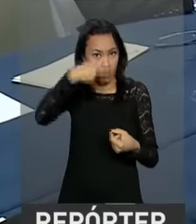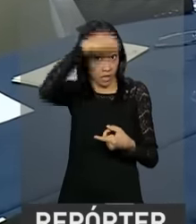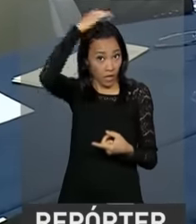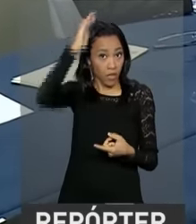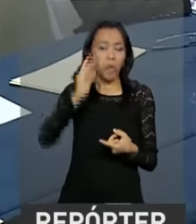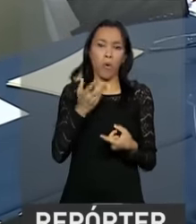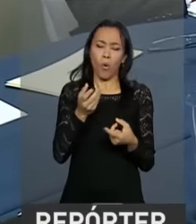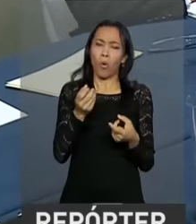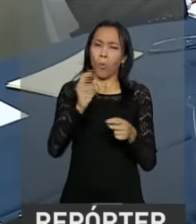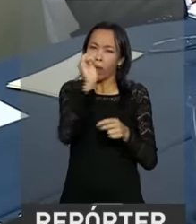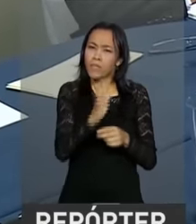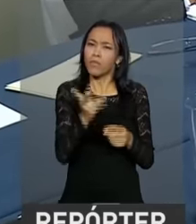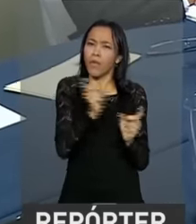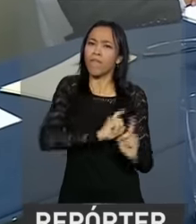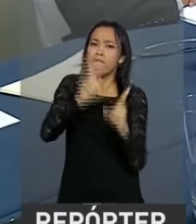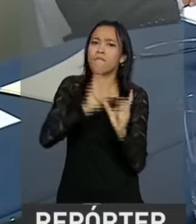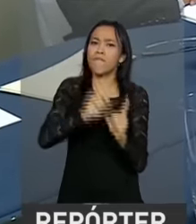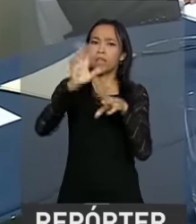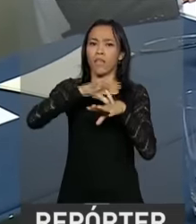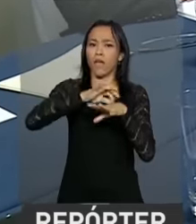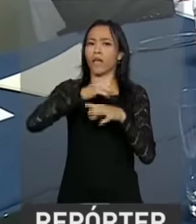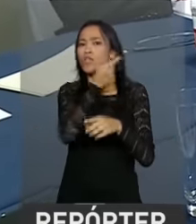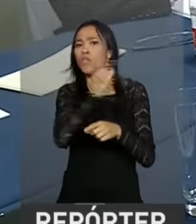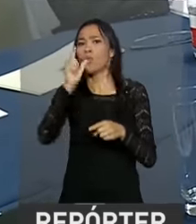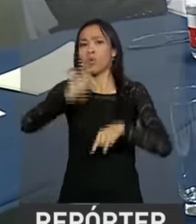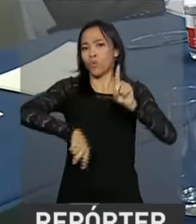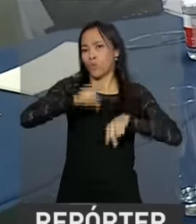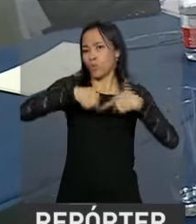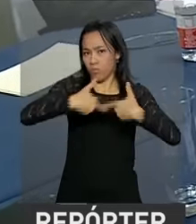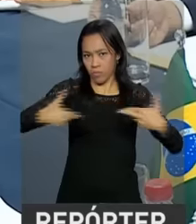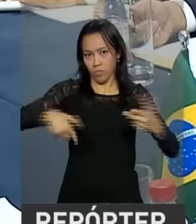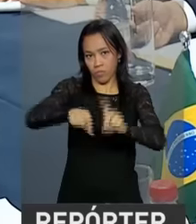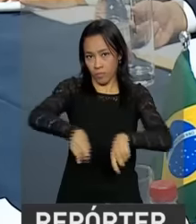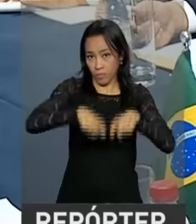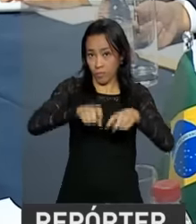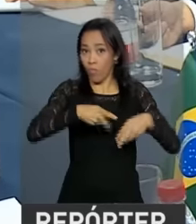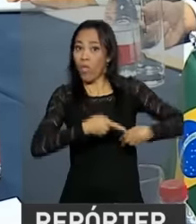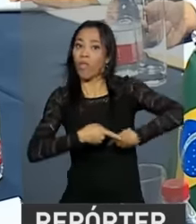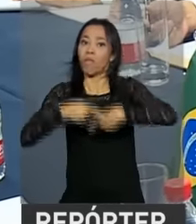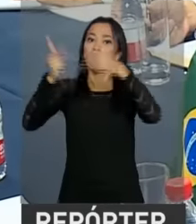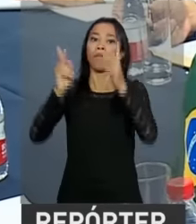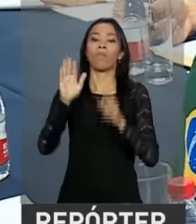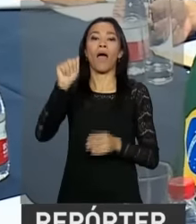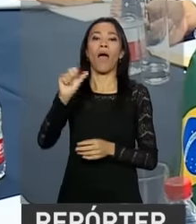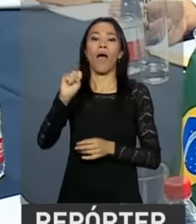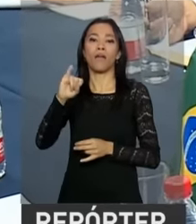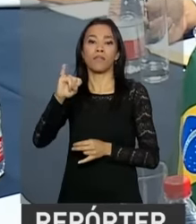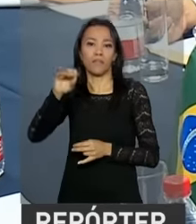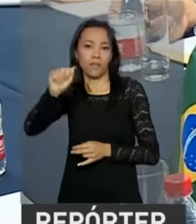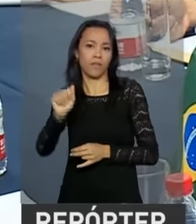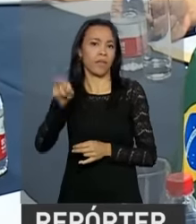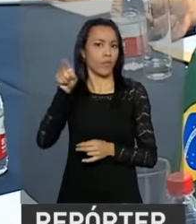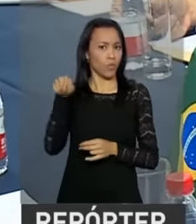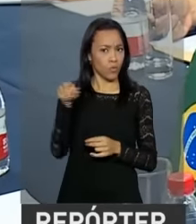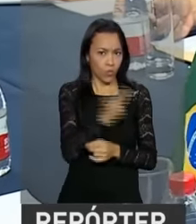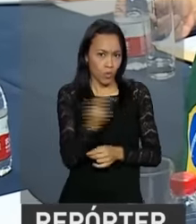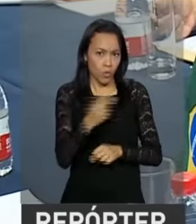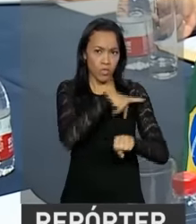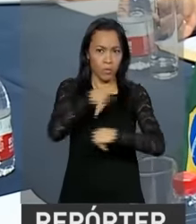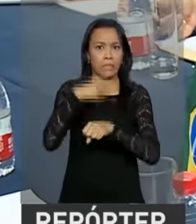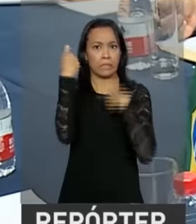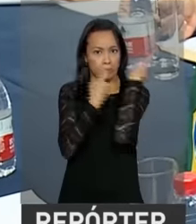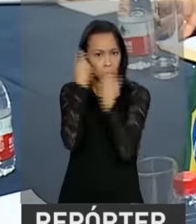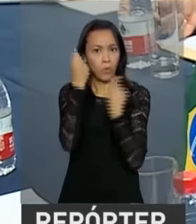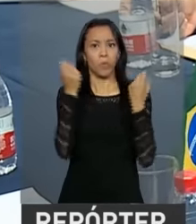Quer exportar carne e outros produtos agrícolas ao país asiático e que os países compar a mesma preocupação na área